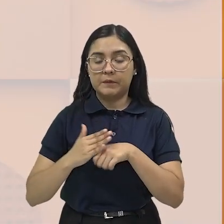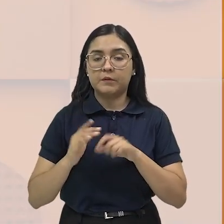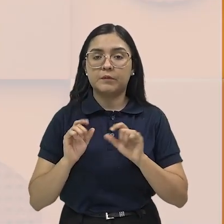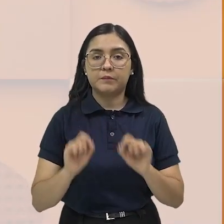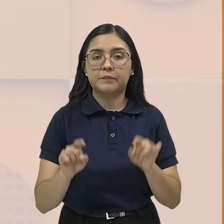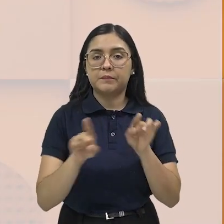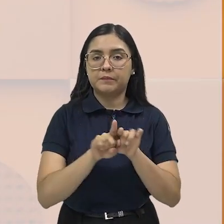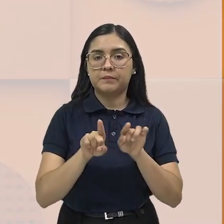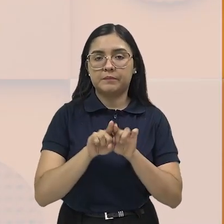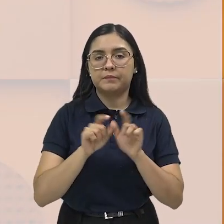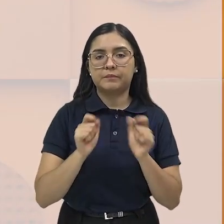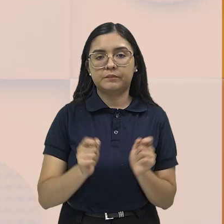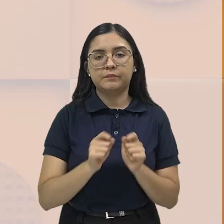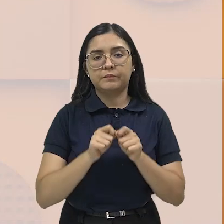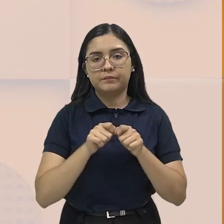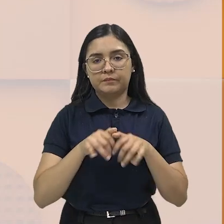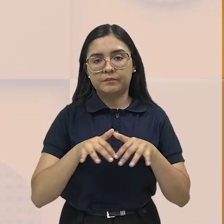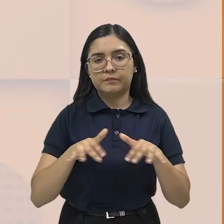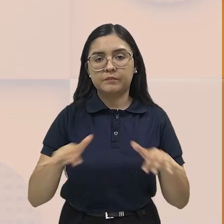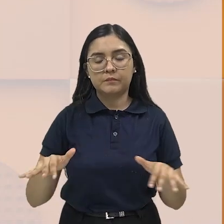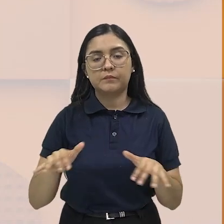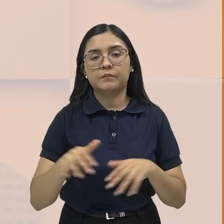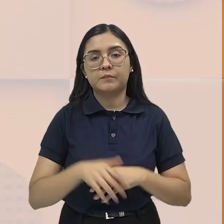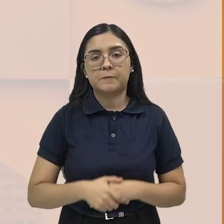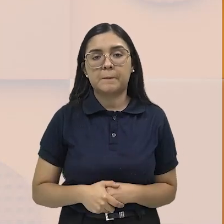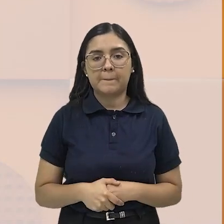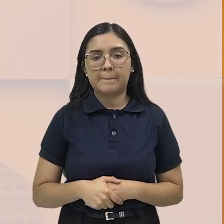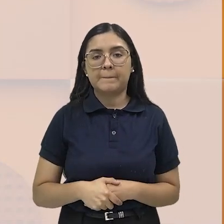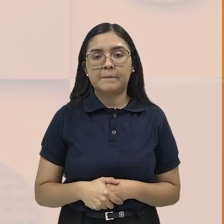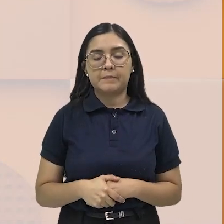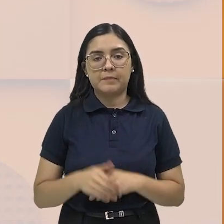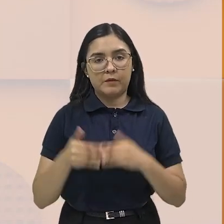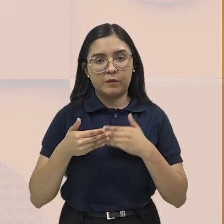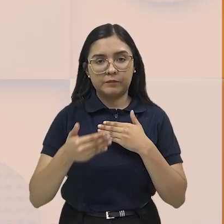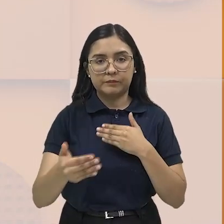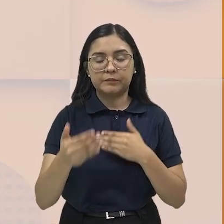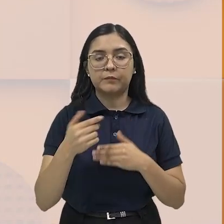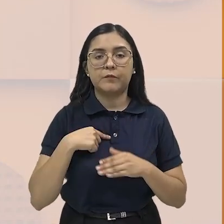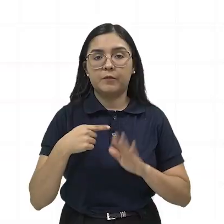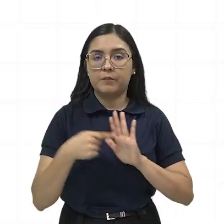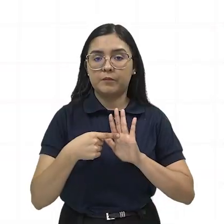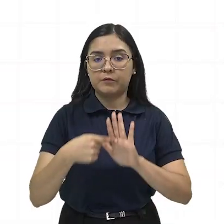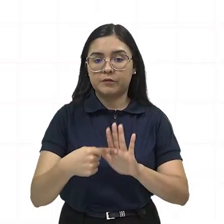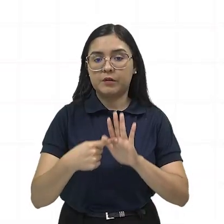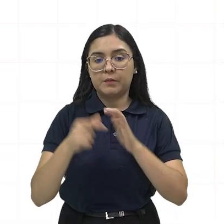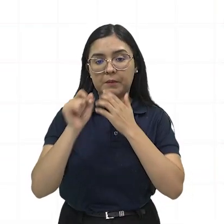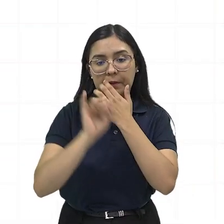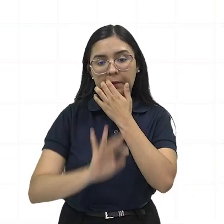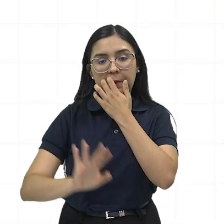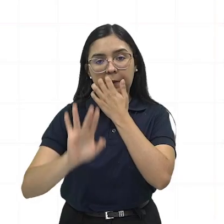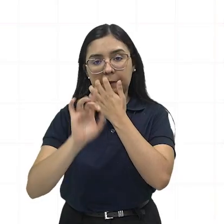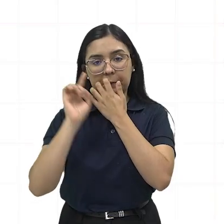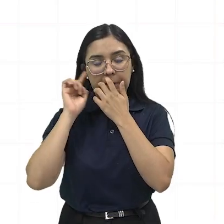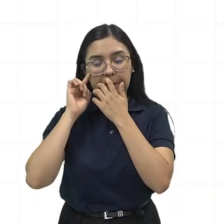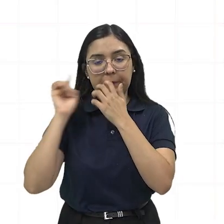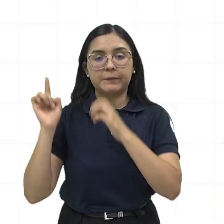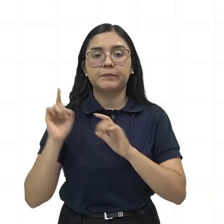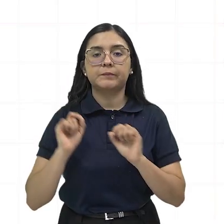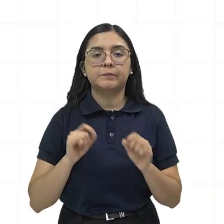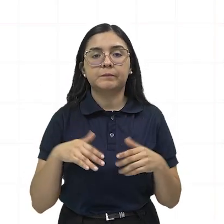a expansão territorial começou a partir daí. Vou trazer aqui uma imagem que vai basicamente ilustrar esse